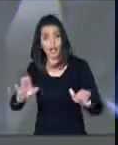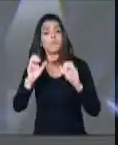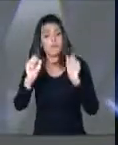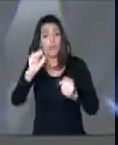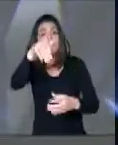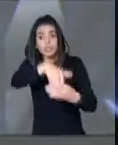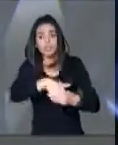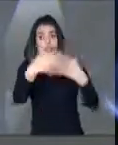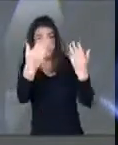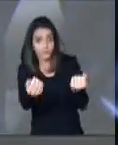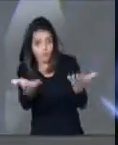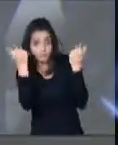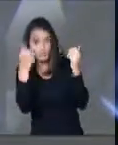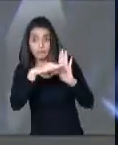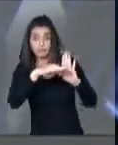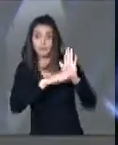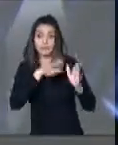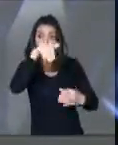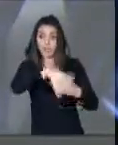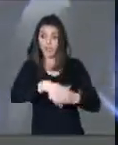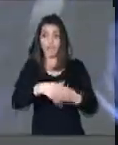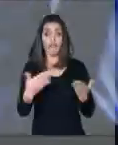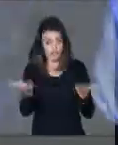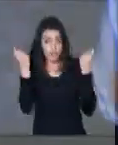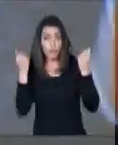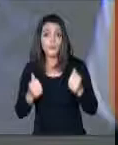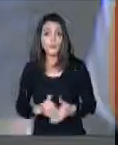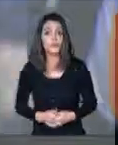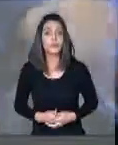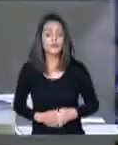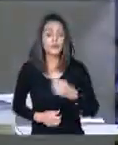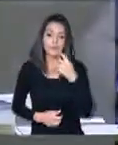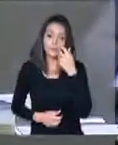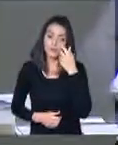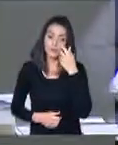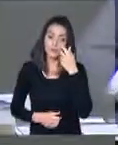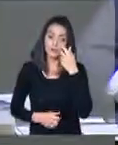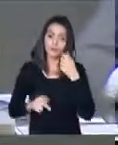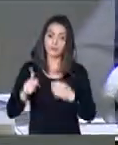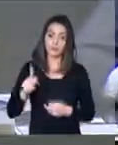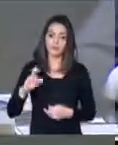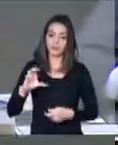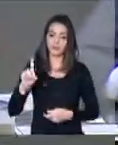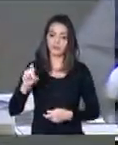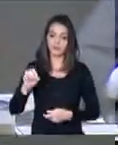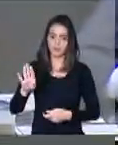ser votado, vamos colocar para votar, presidente. Presidente, PCdoB, presidente. PCdoB.